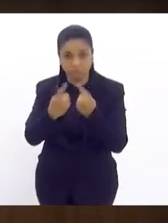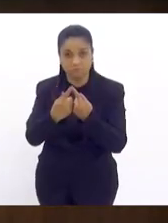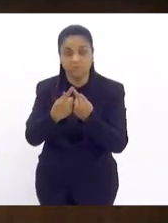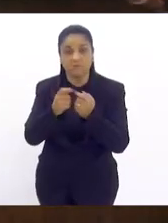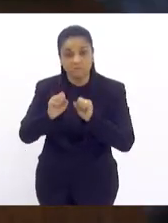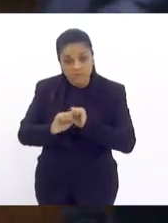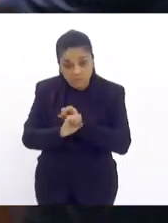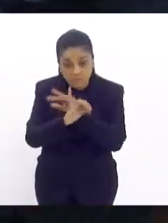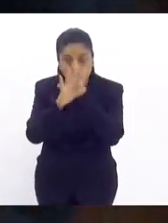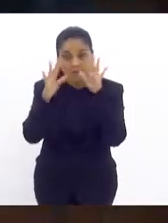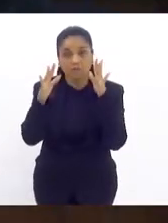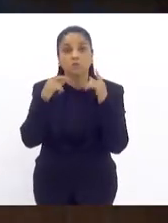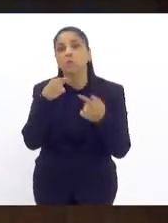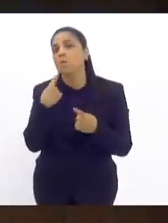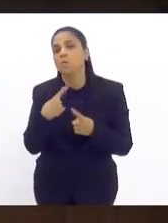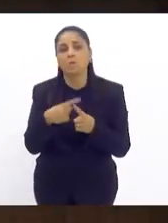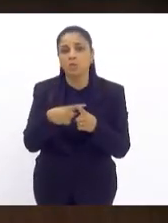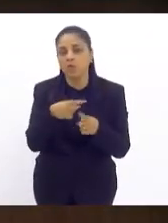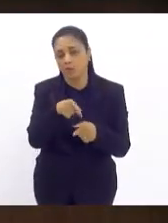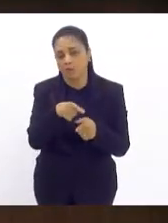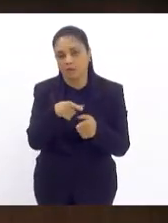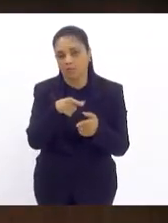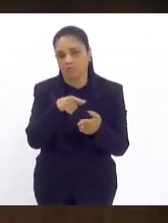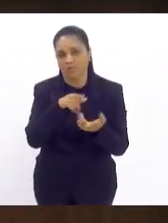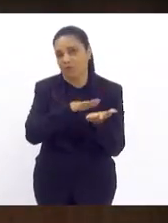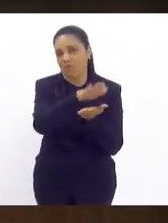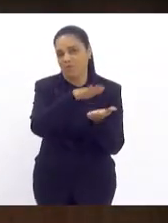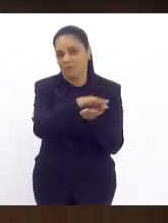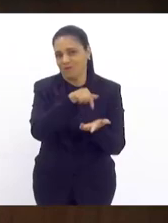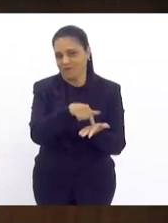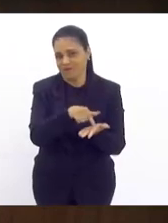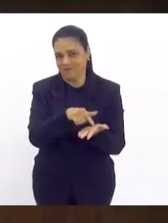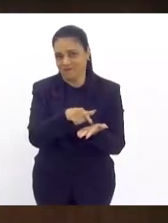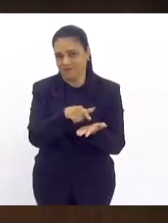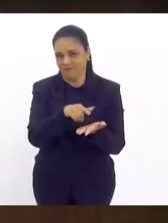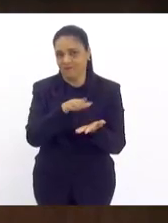seja esclarecido porque que não está funcionando Deputado agora